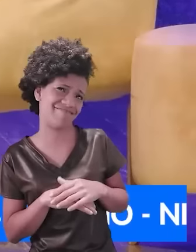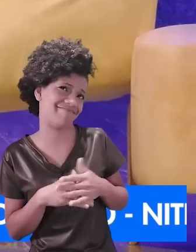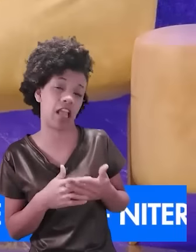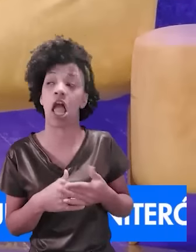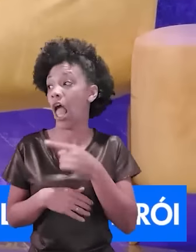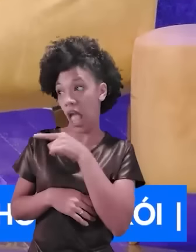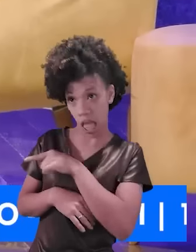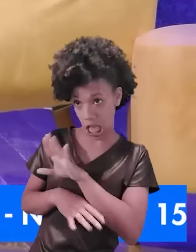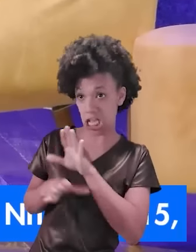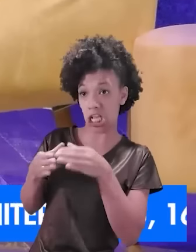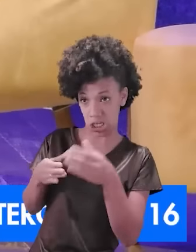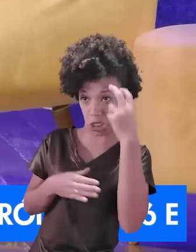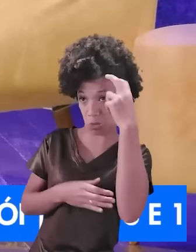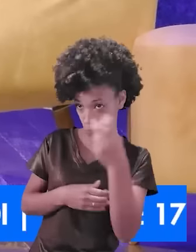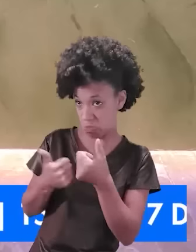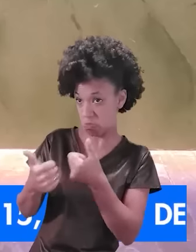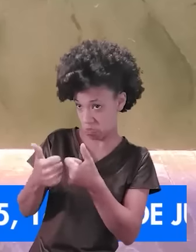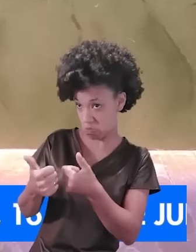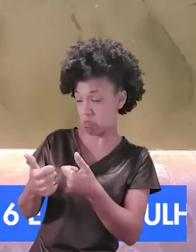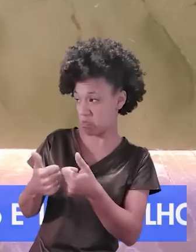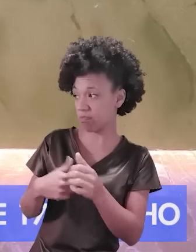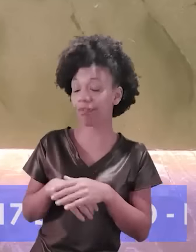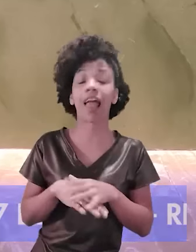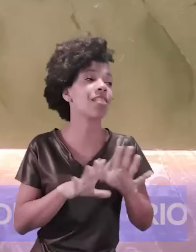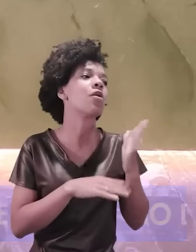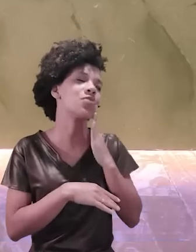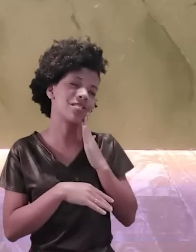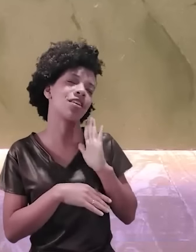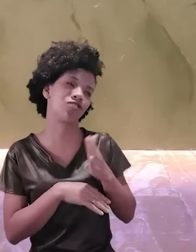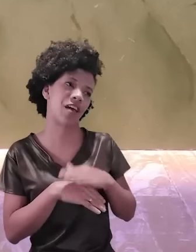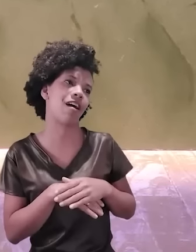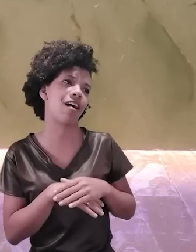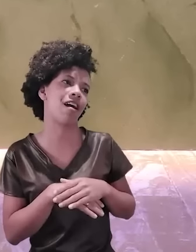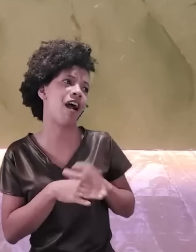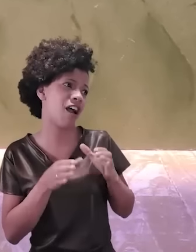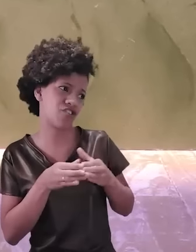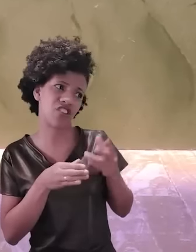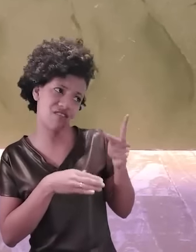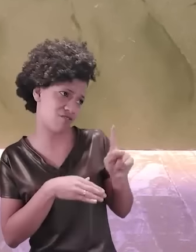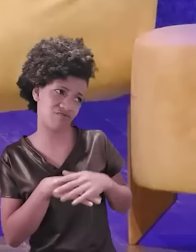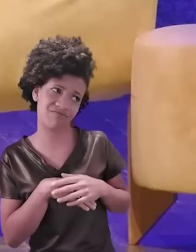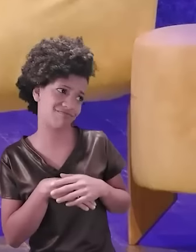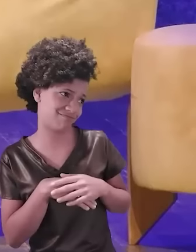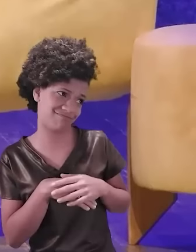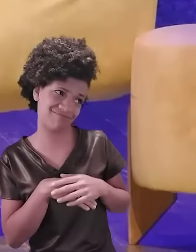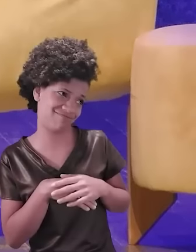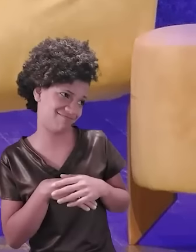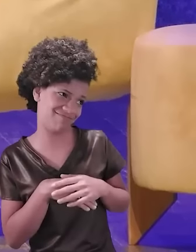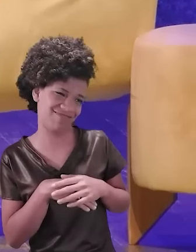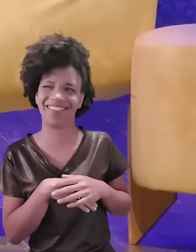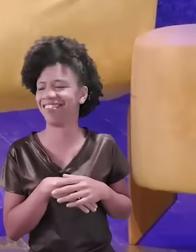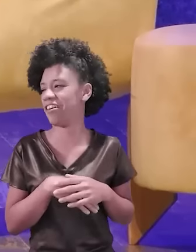e essa geração que sabe tudo em eu sei já gerações de você é